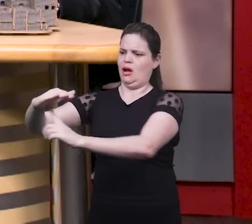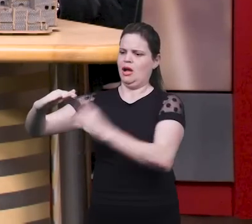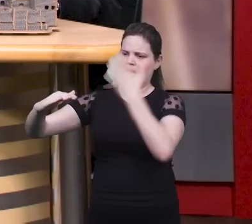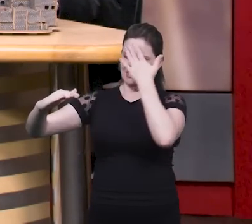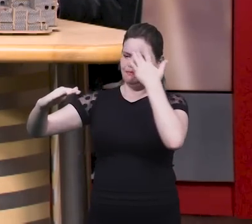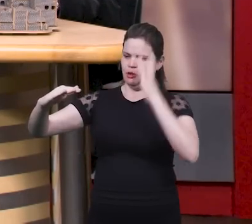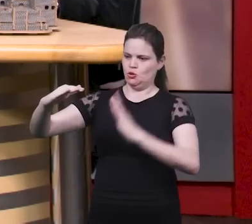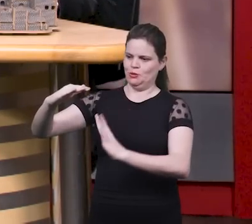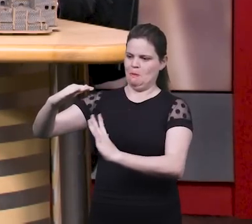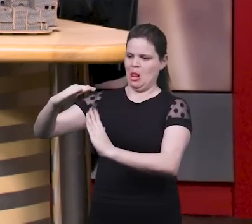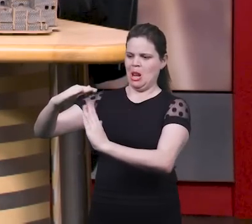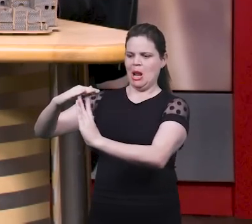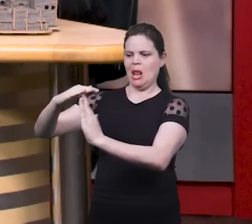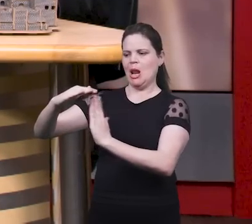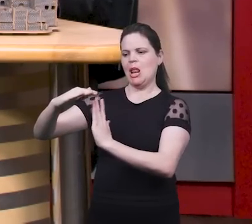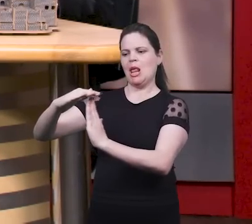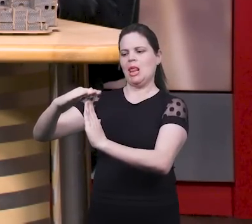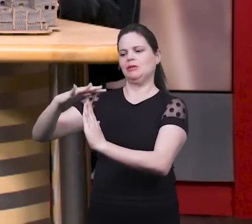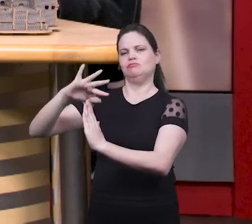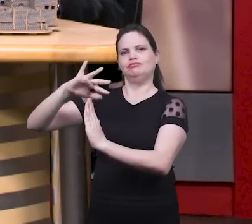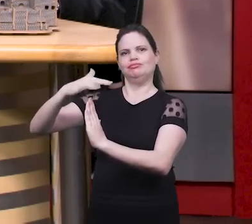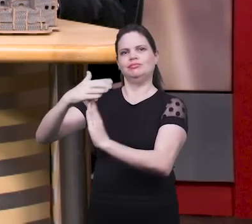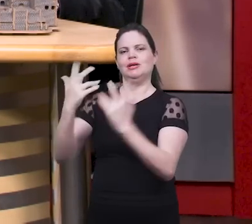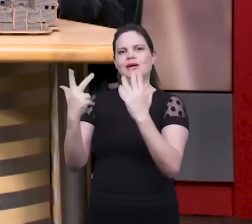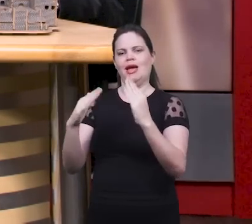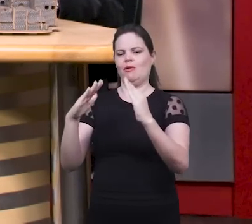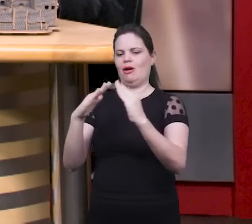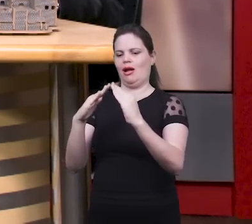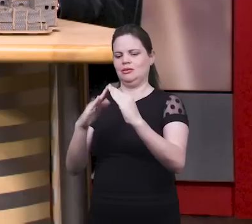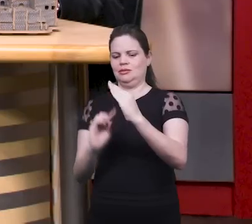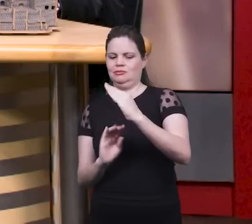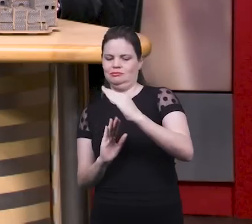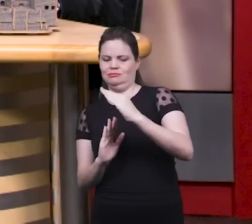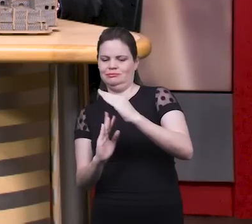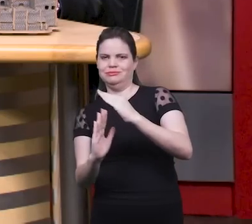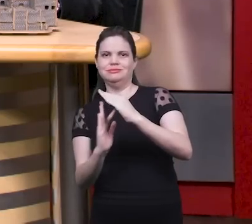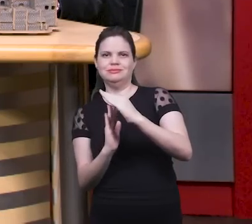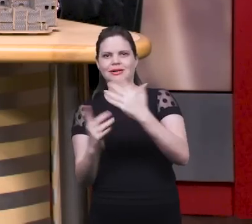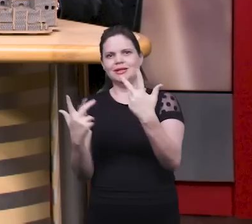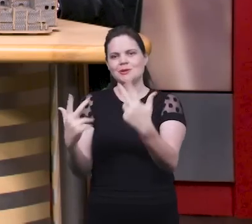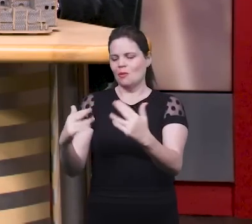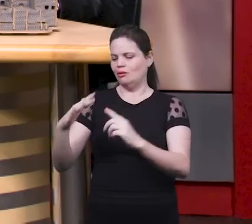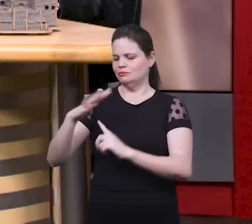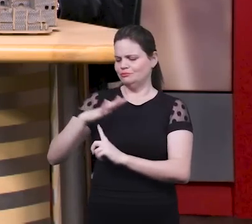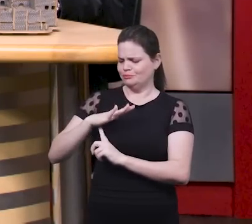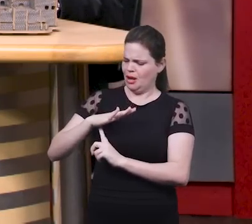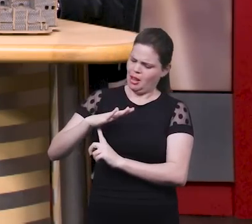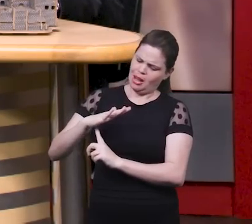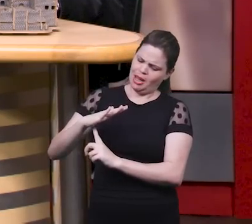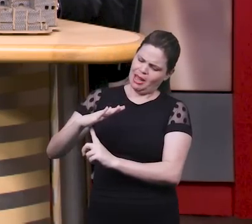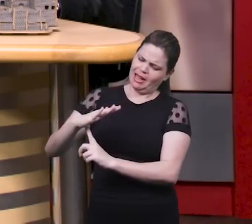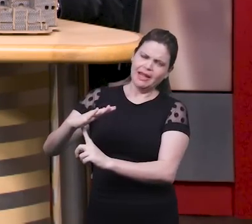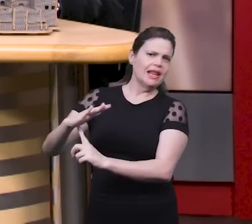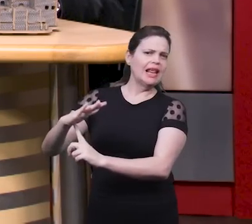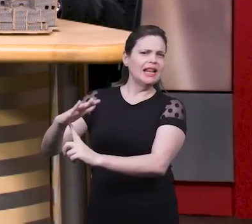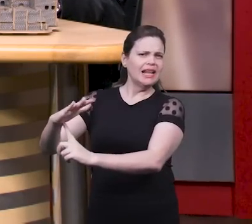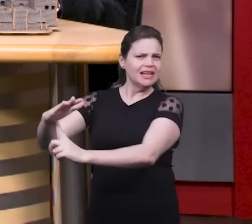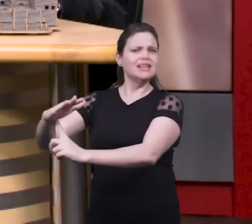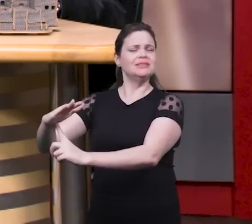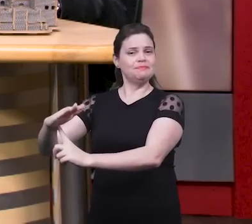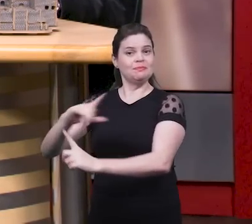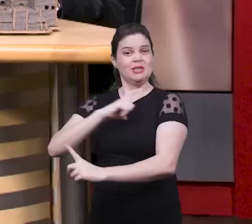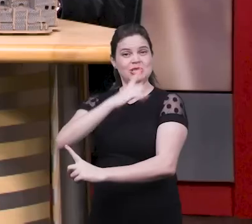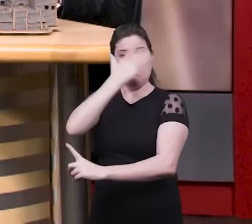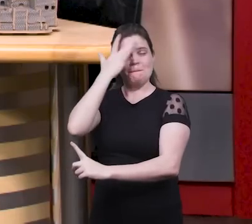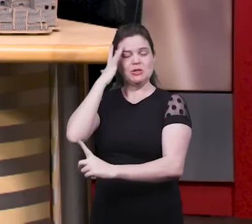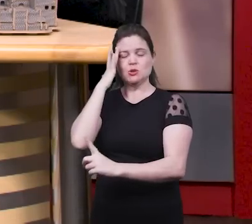92, é uma extensão, é bem extenso, e cabia muita gente ali, vinham pessoas do mundo